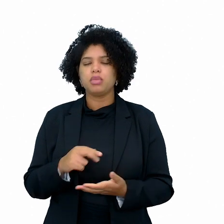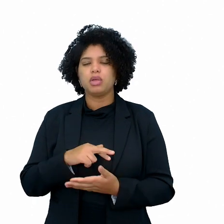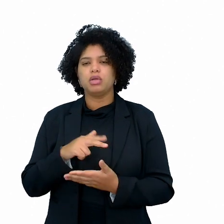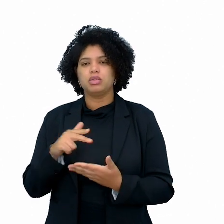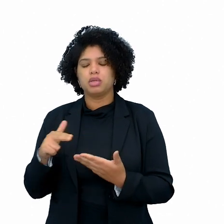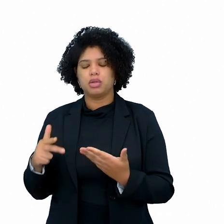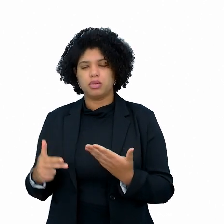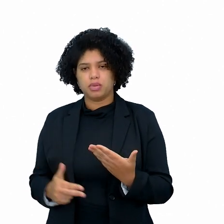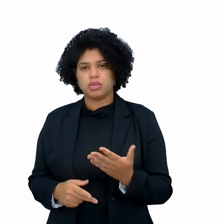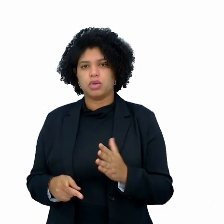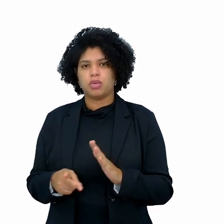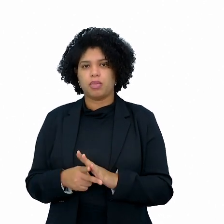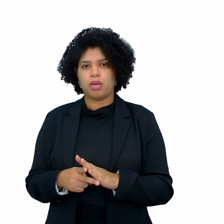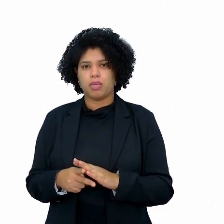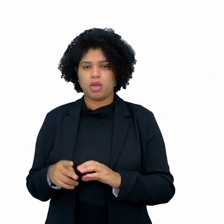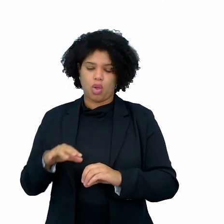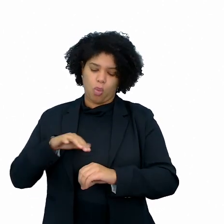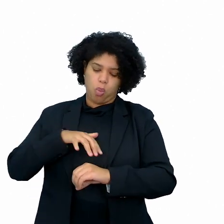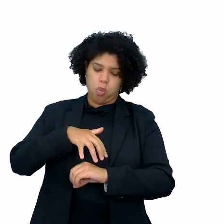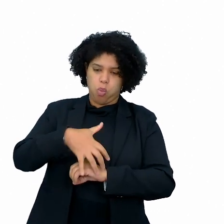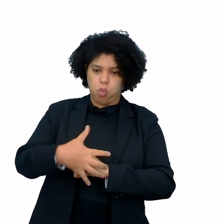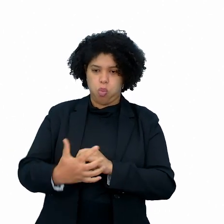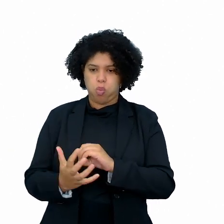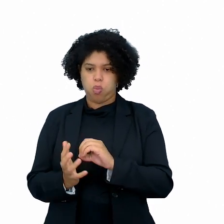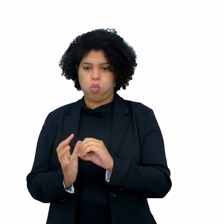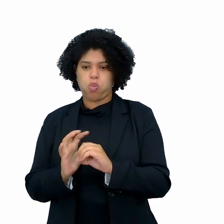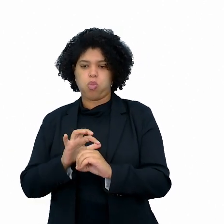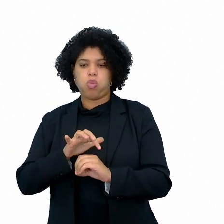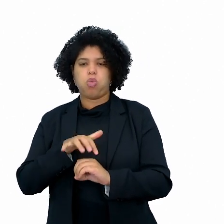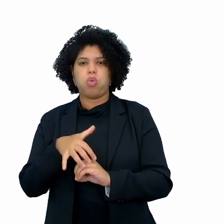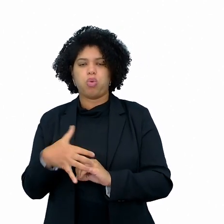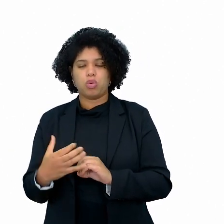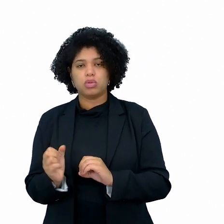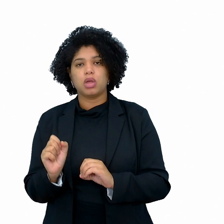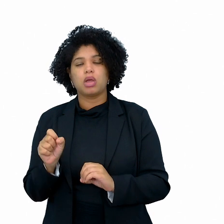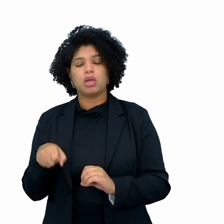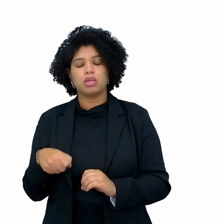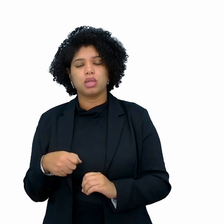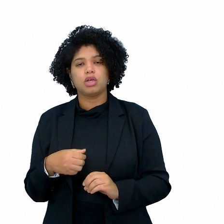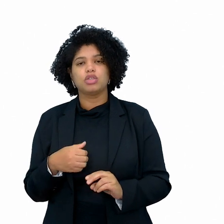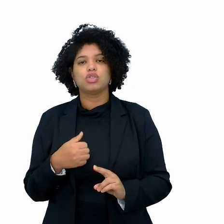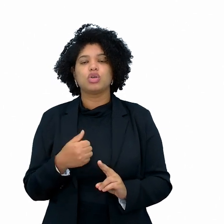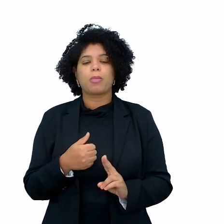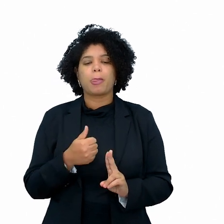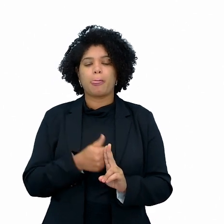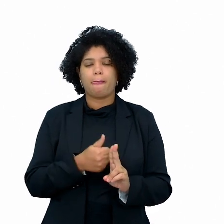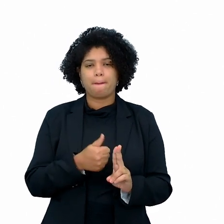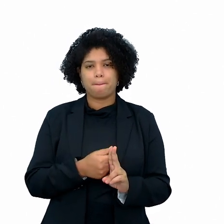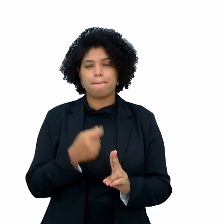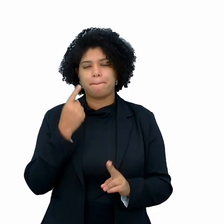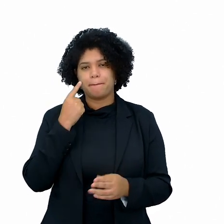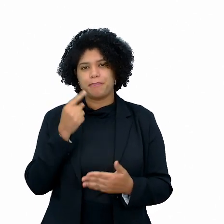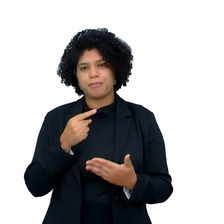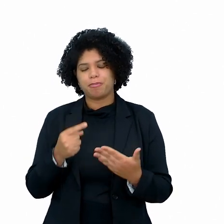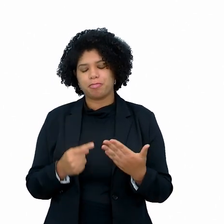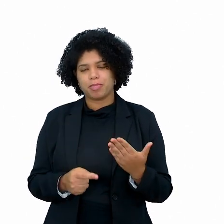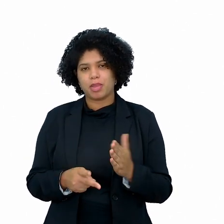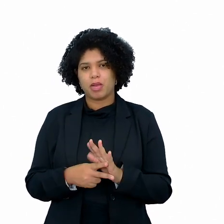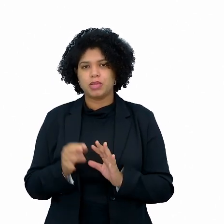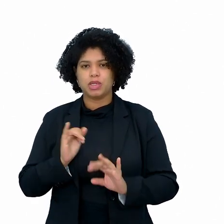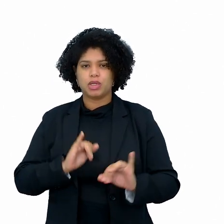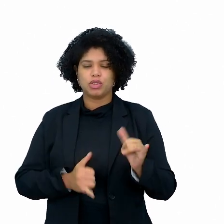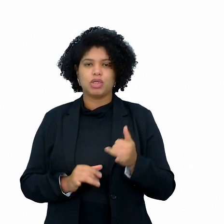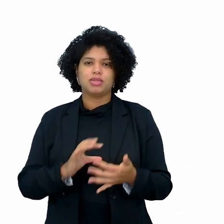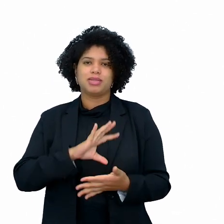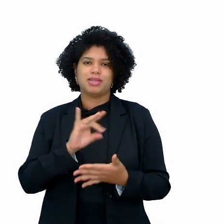elétrico, campo magnético. Eu vou pegar lá as unidades de campo elétrico, campo magnético, carga elétrica, tudo